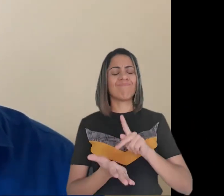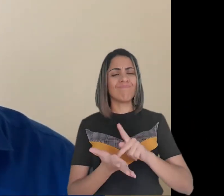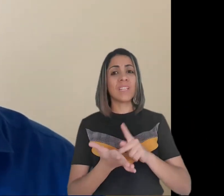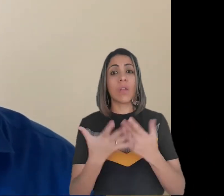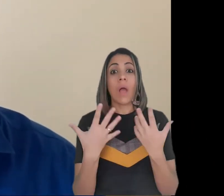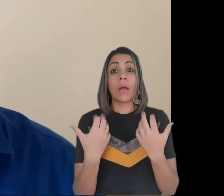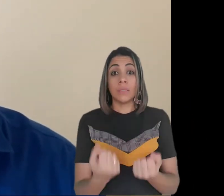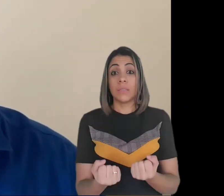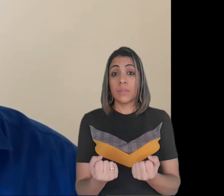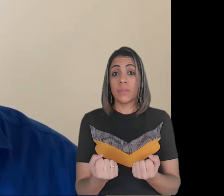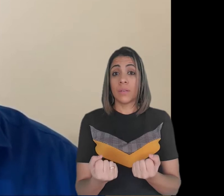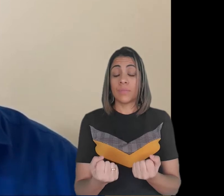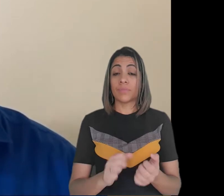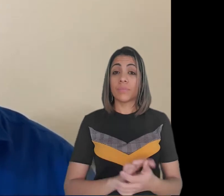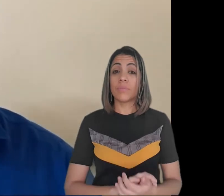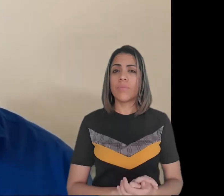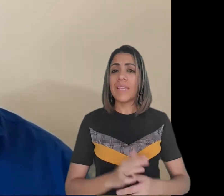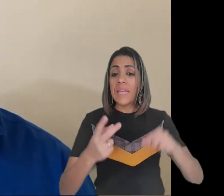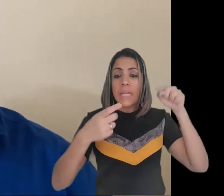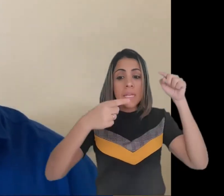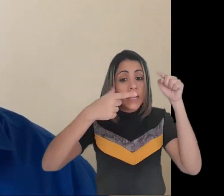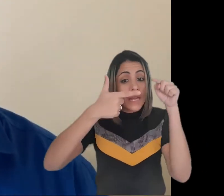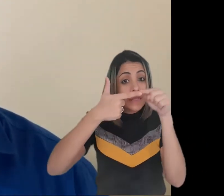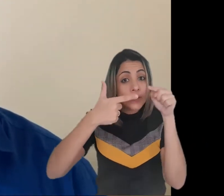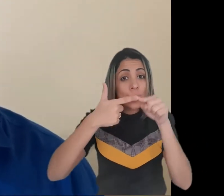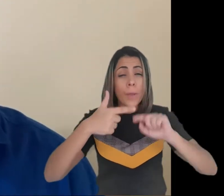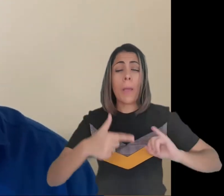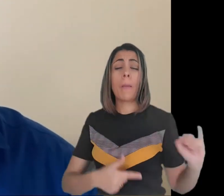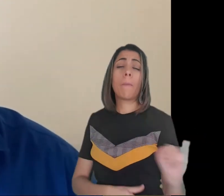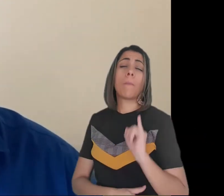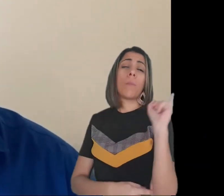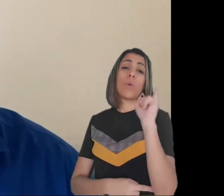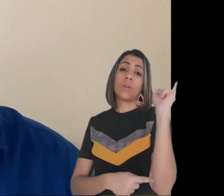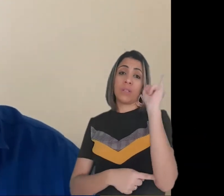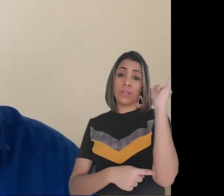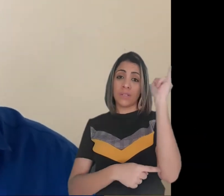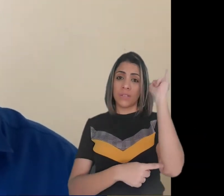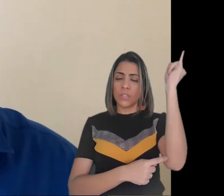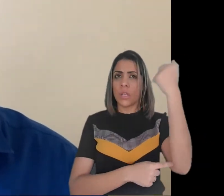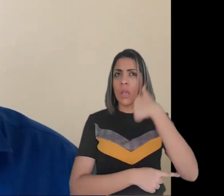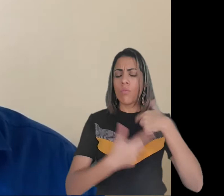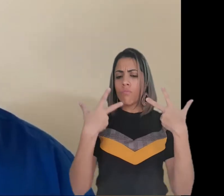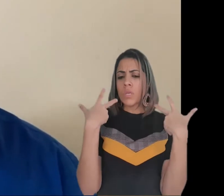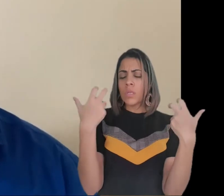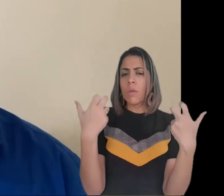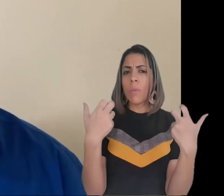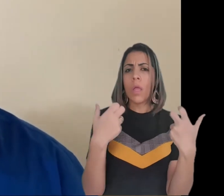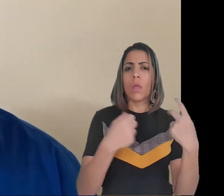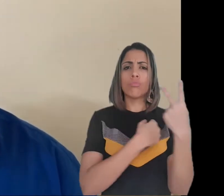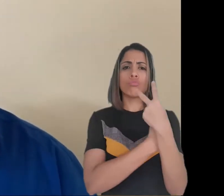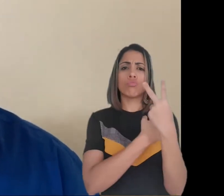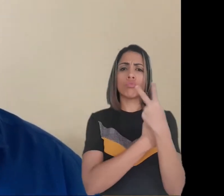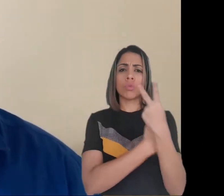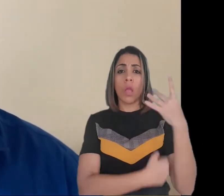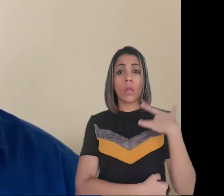isso é fundamental para que nós possamos receber a mensagem que ela está nos enviando. Então, para